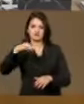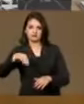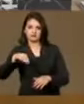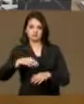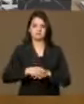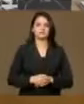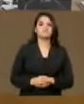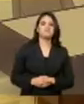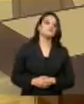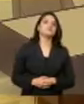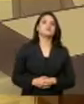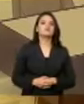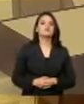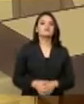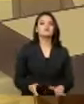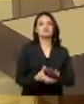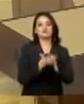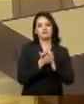Excelentíssimo senhor presidente,